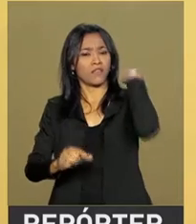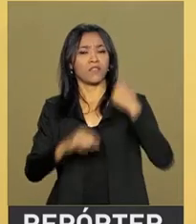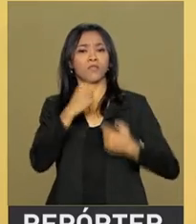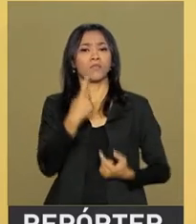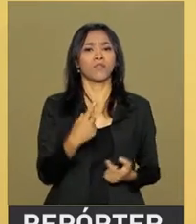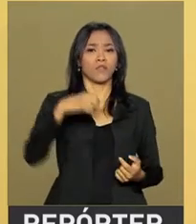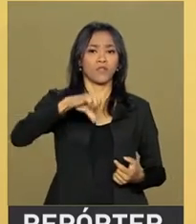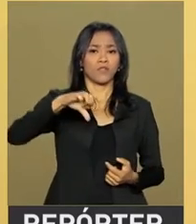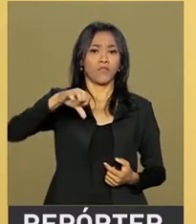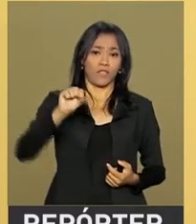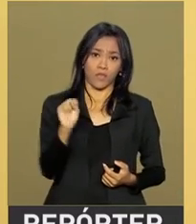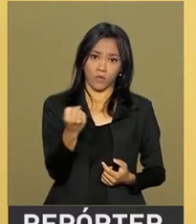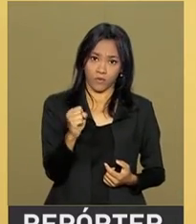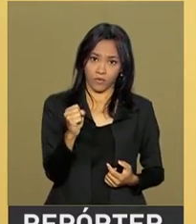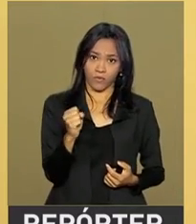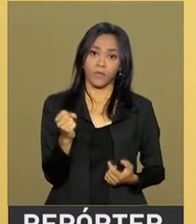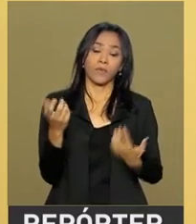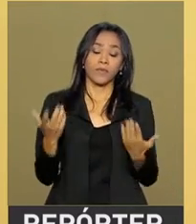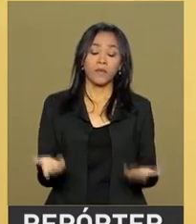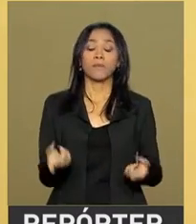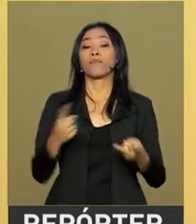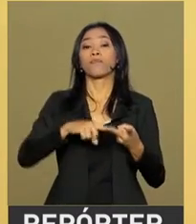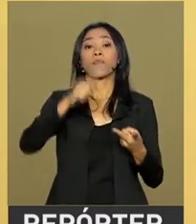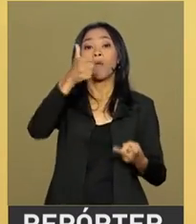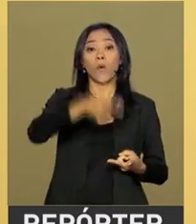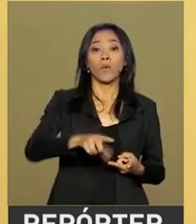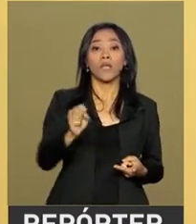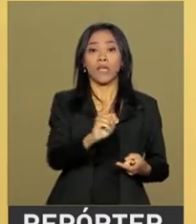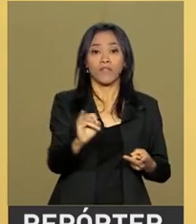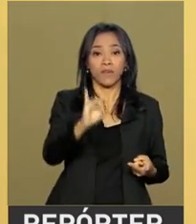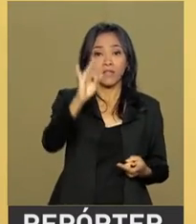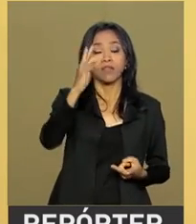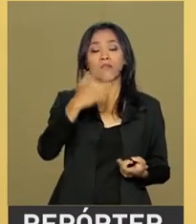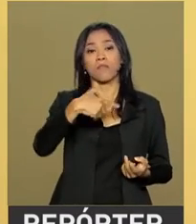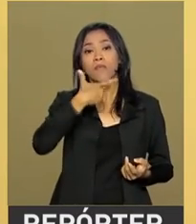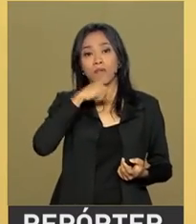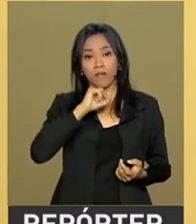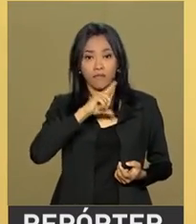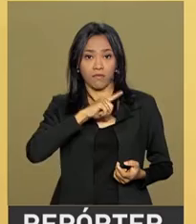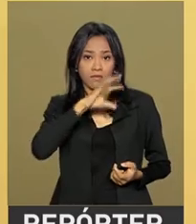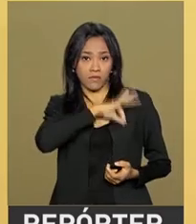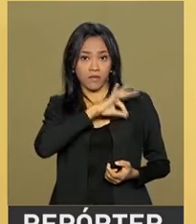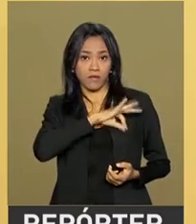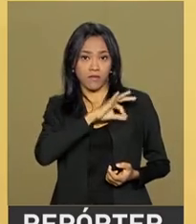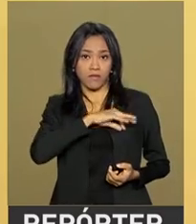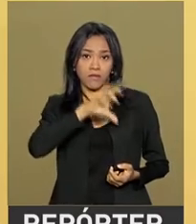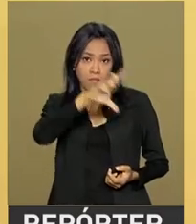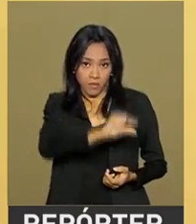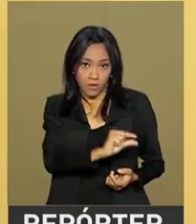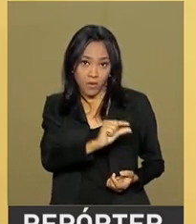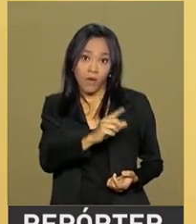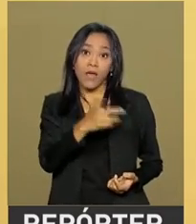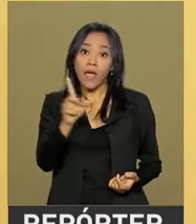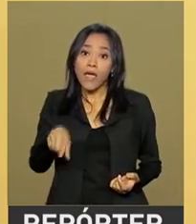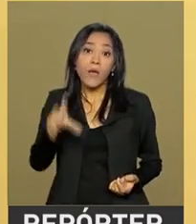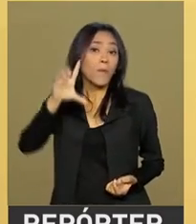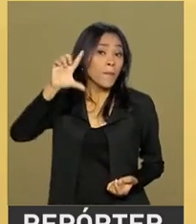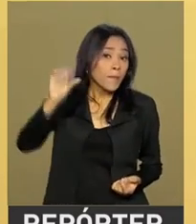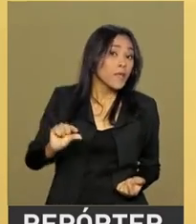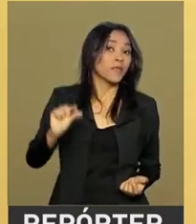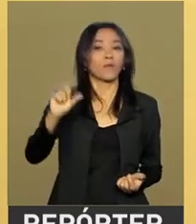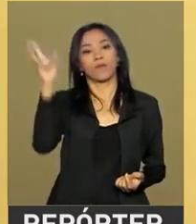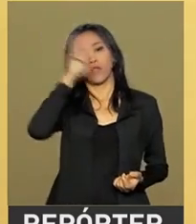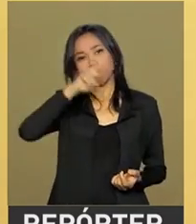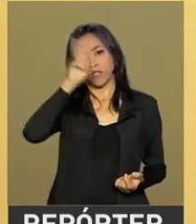1998. E mais importante, a inflação para aqueles de renda mais baixa é a menor da história do